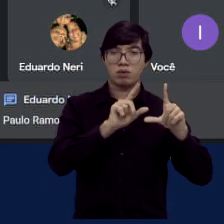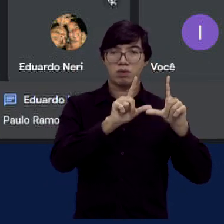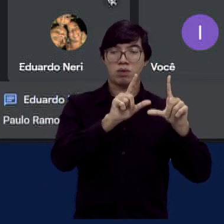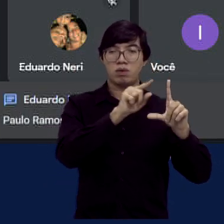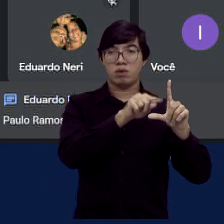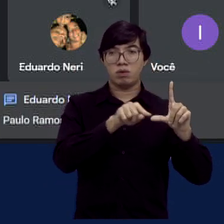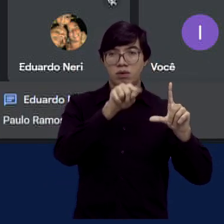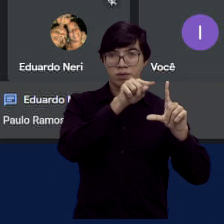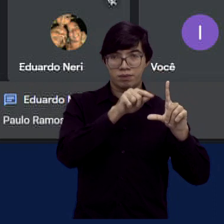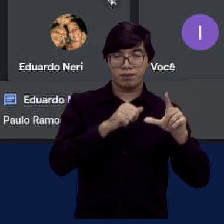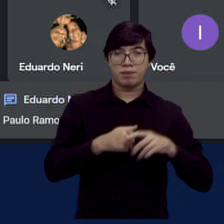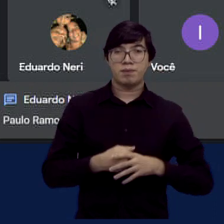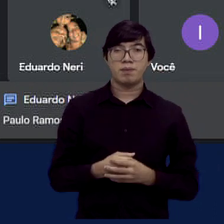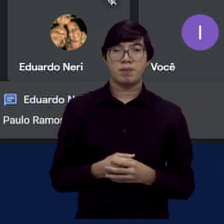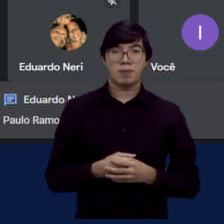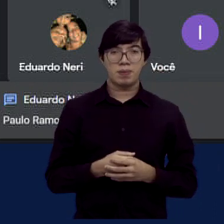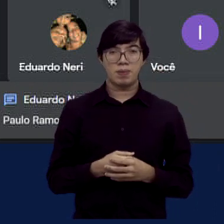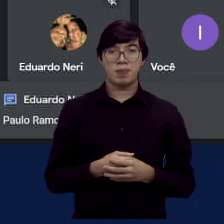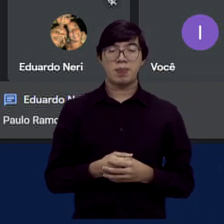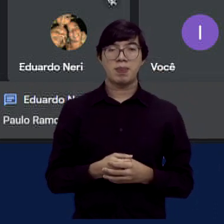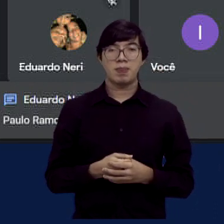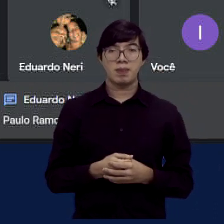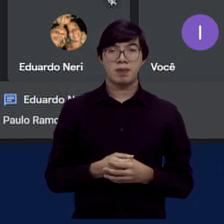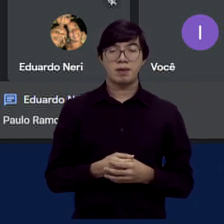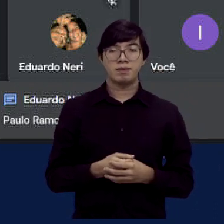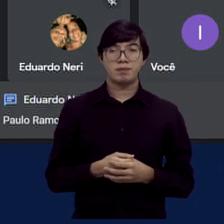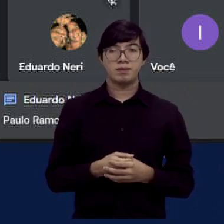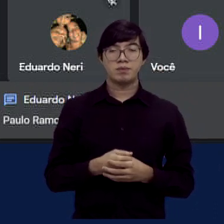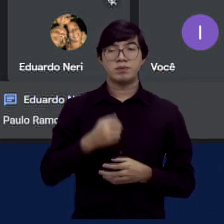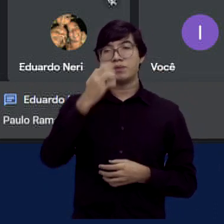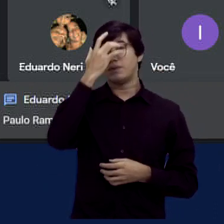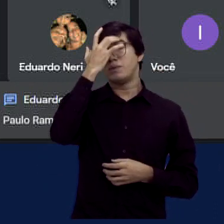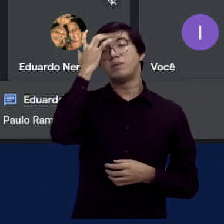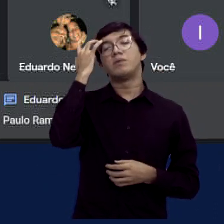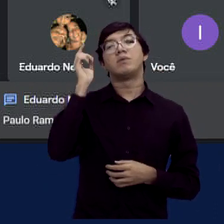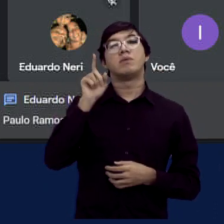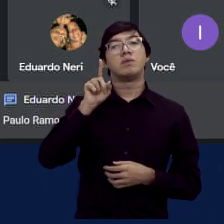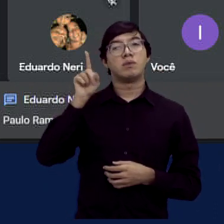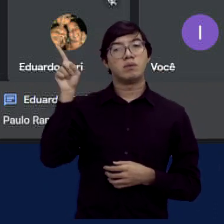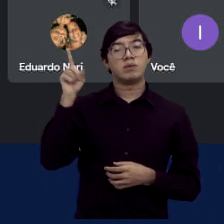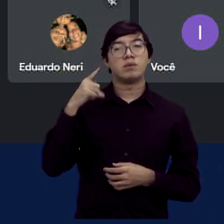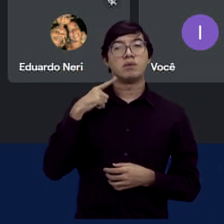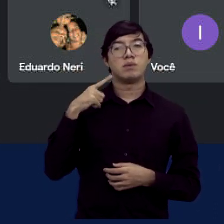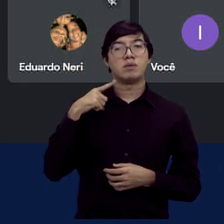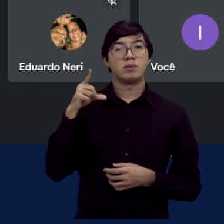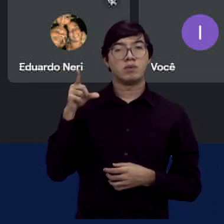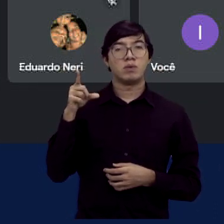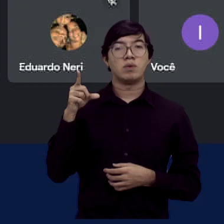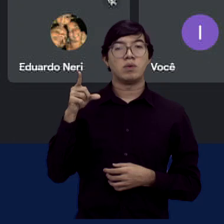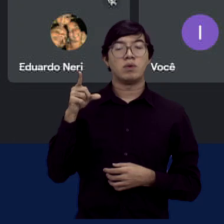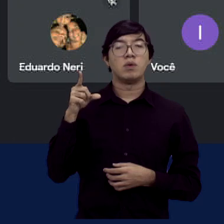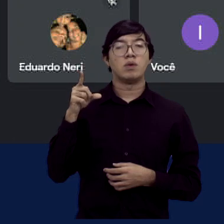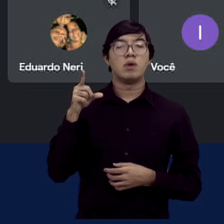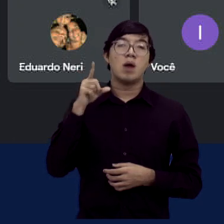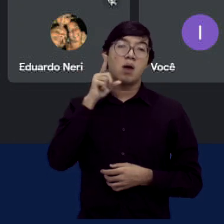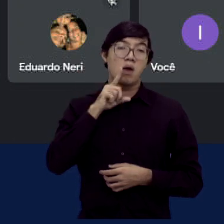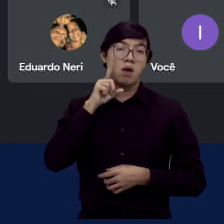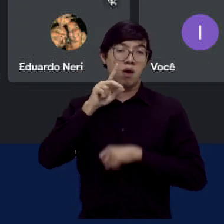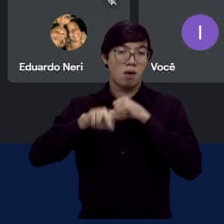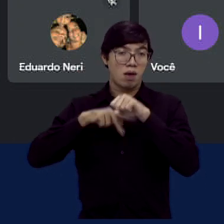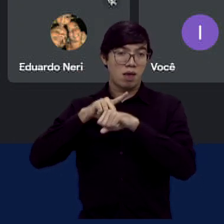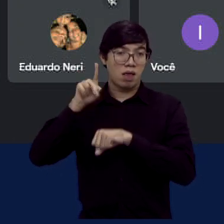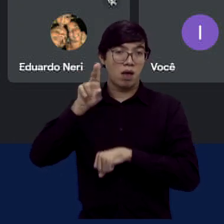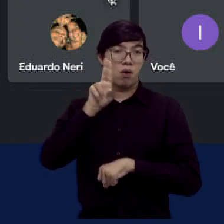Vindo do anglicanismo americano, tem muita gente que também utiliza a expressão painel, que se